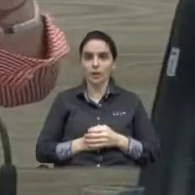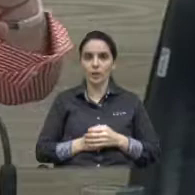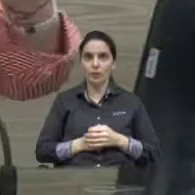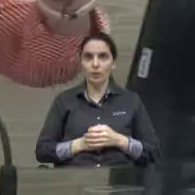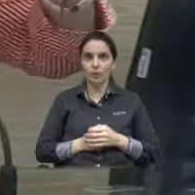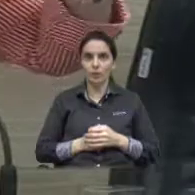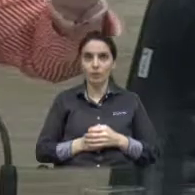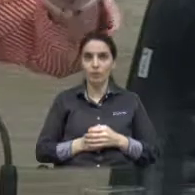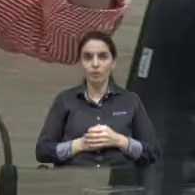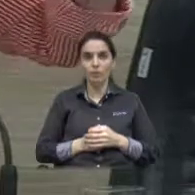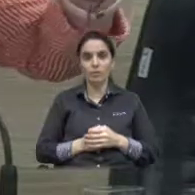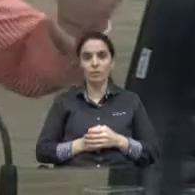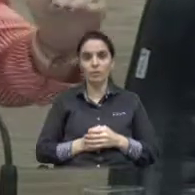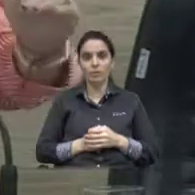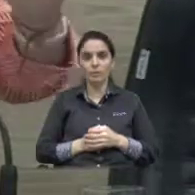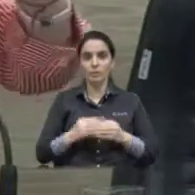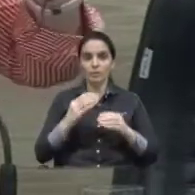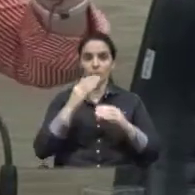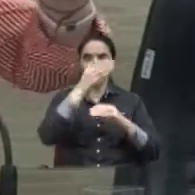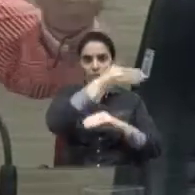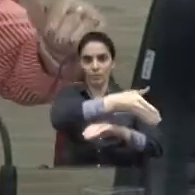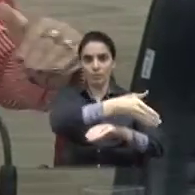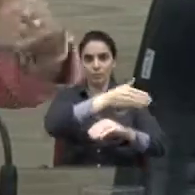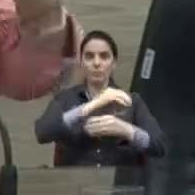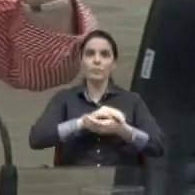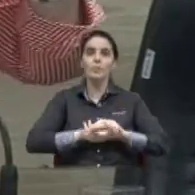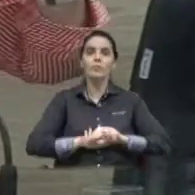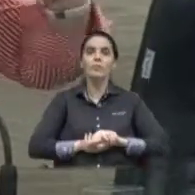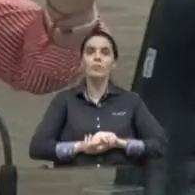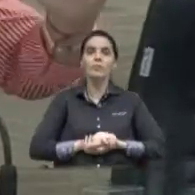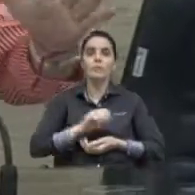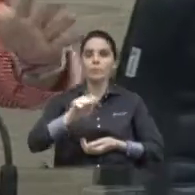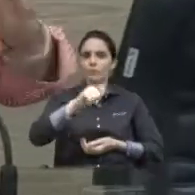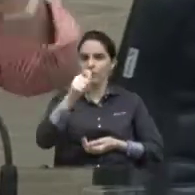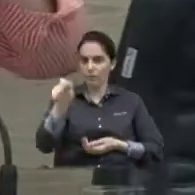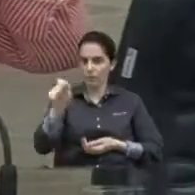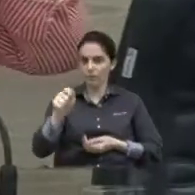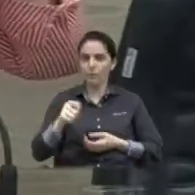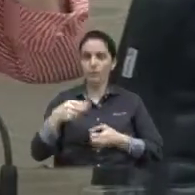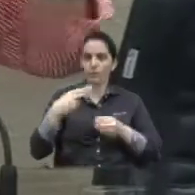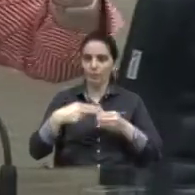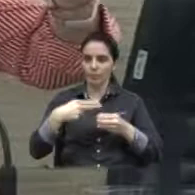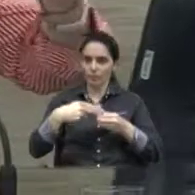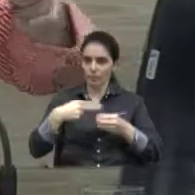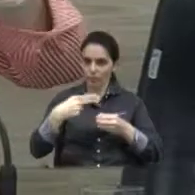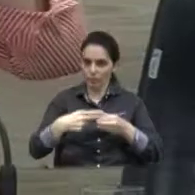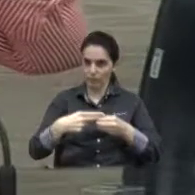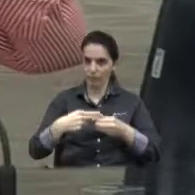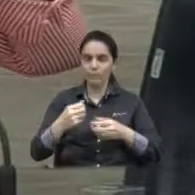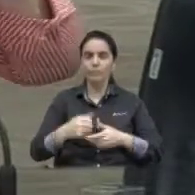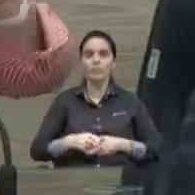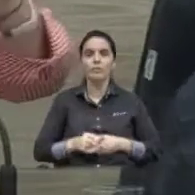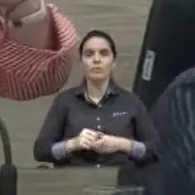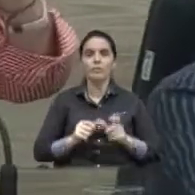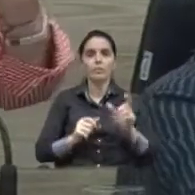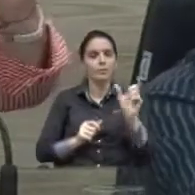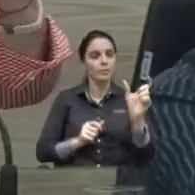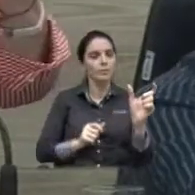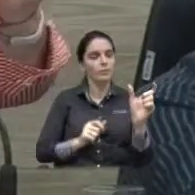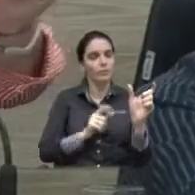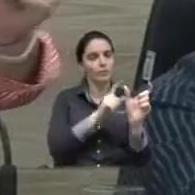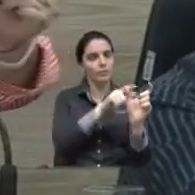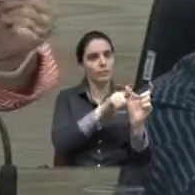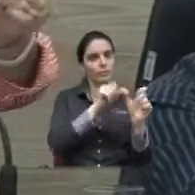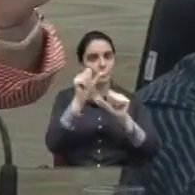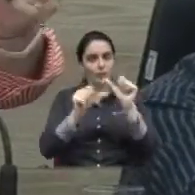É, mas ela fazia numa associação lá em Campinas, pela Unicamp, dislexia. Né? Uma criança